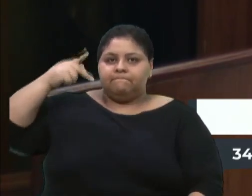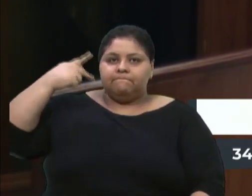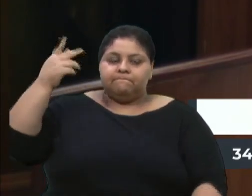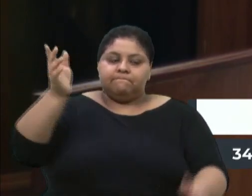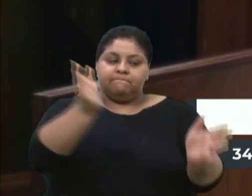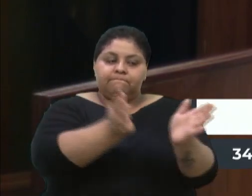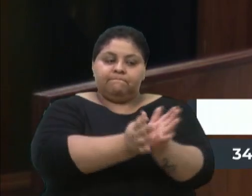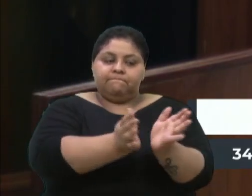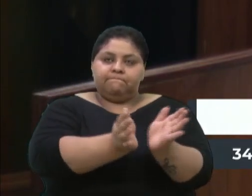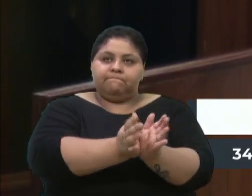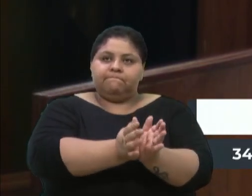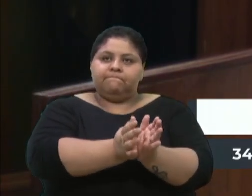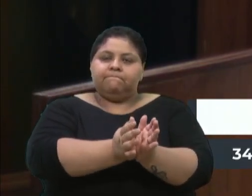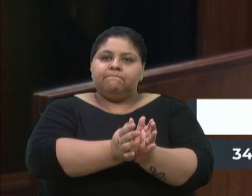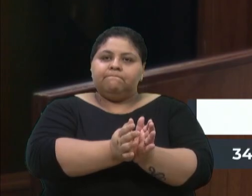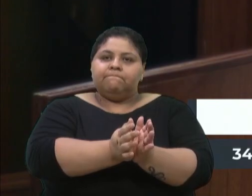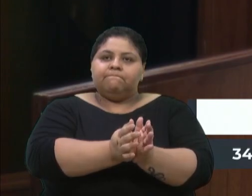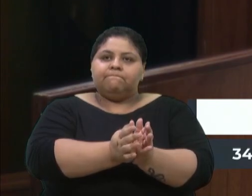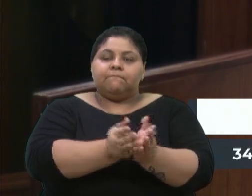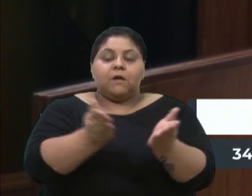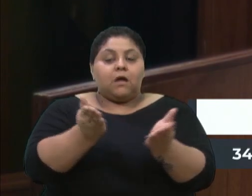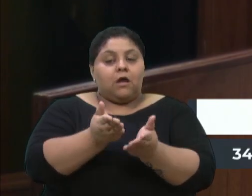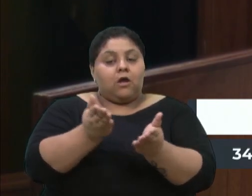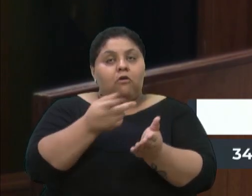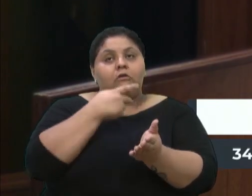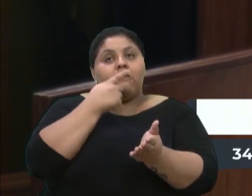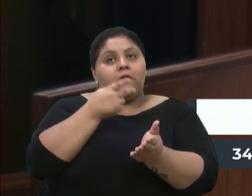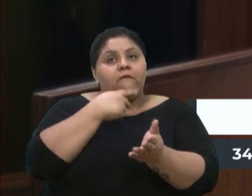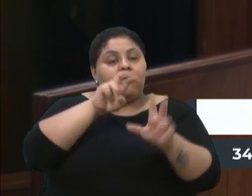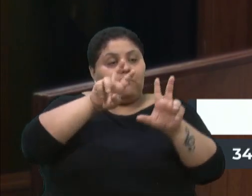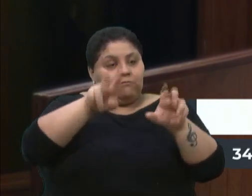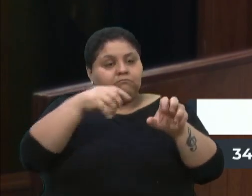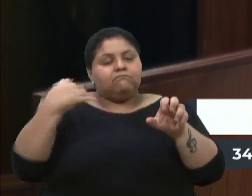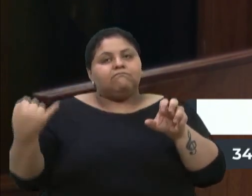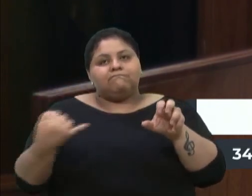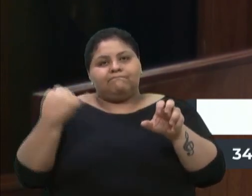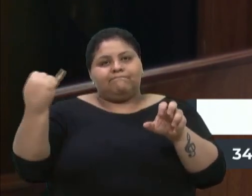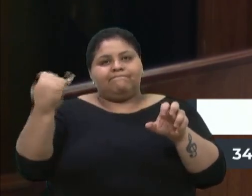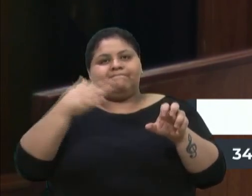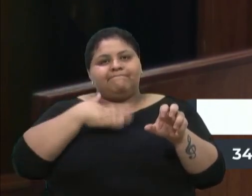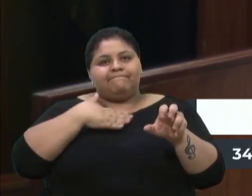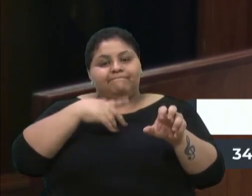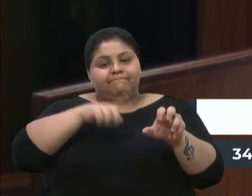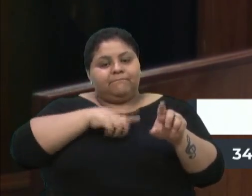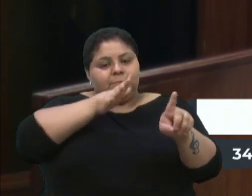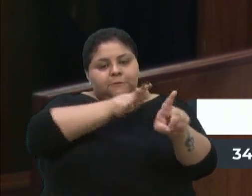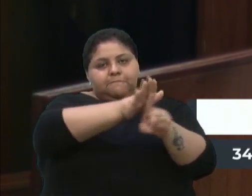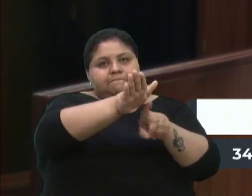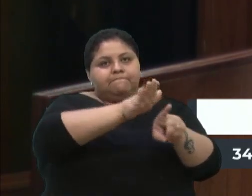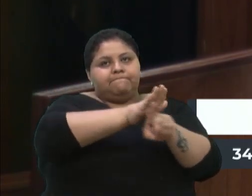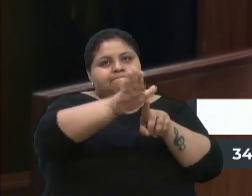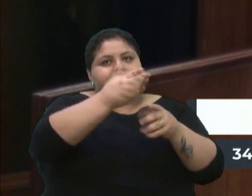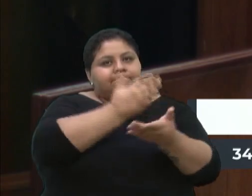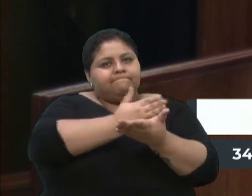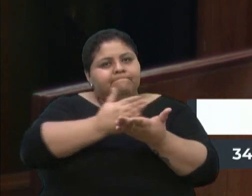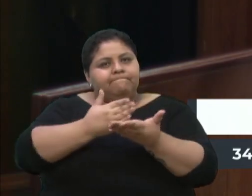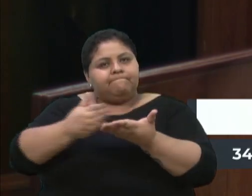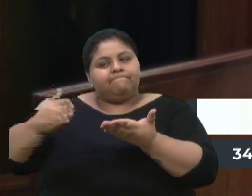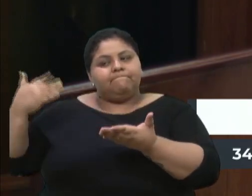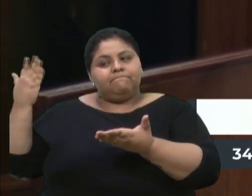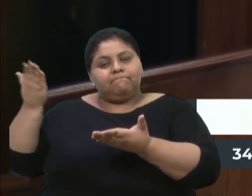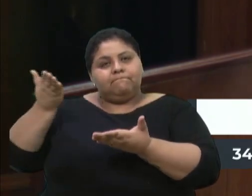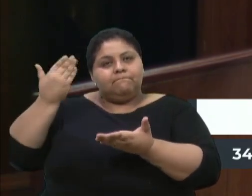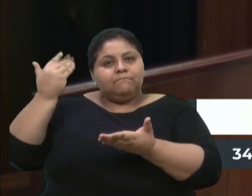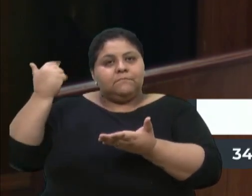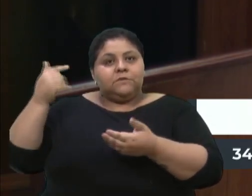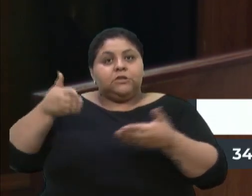D'Ambrosio, o senhor toca num ponto muito importante, porque eu tenho demandas desde o início do meu mandato, mas já